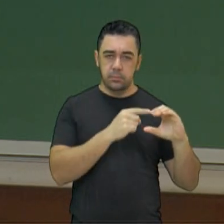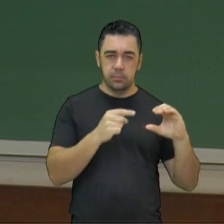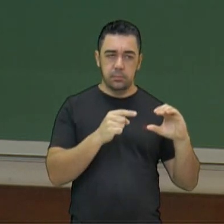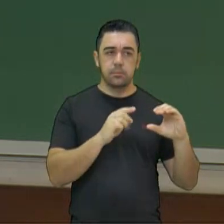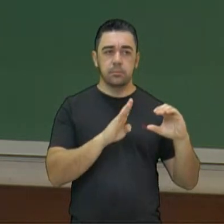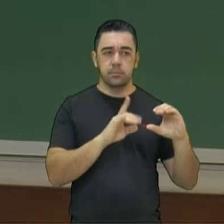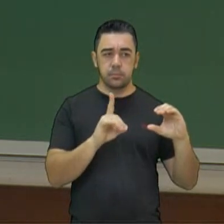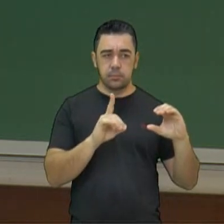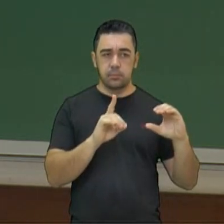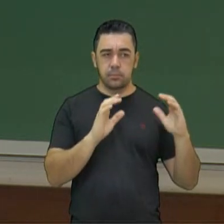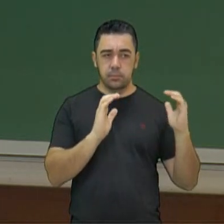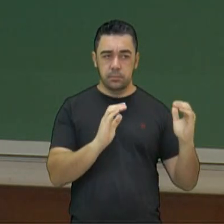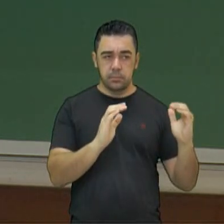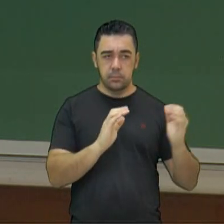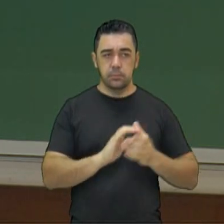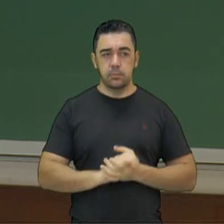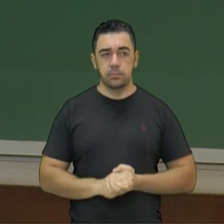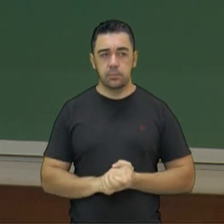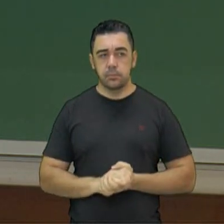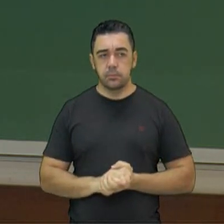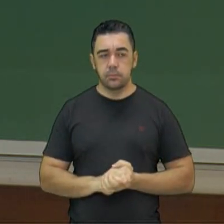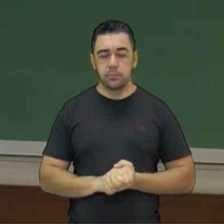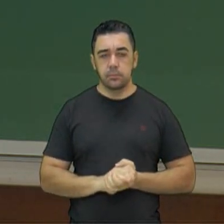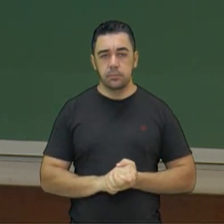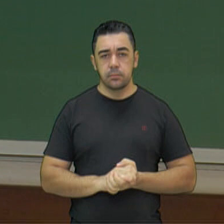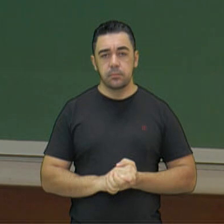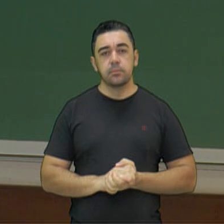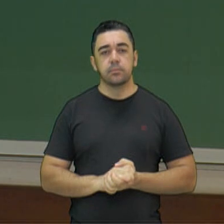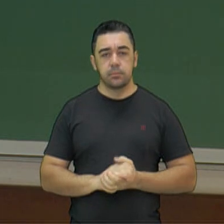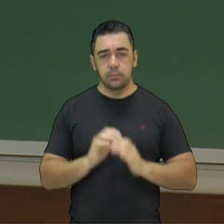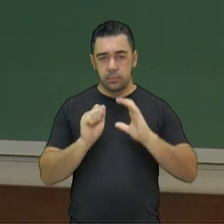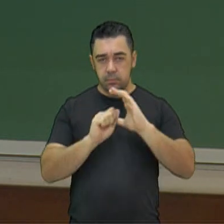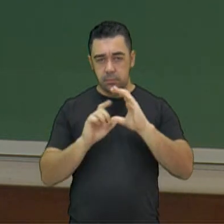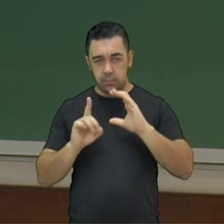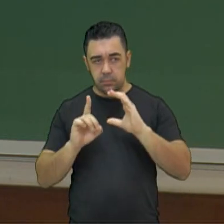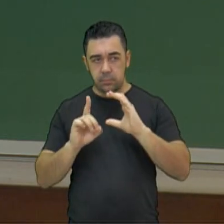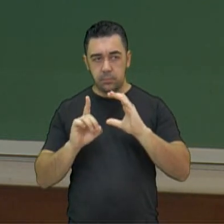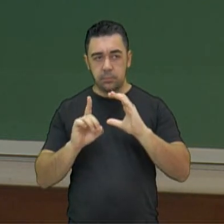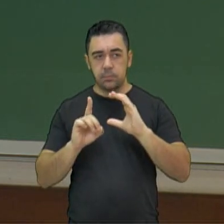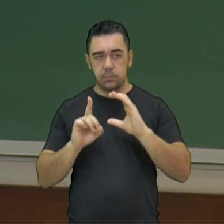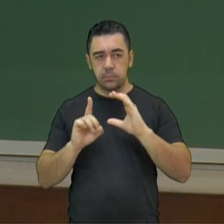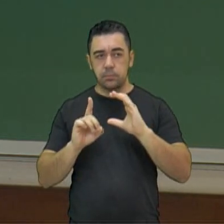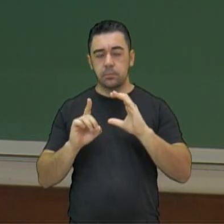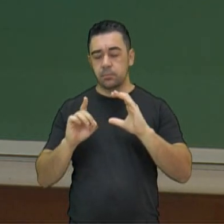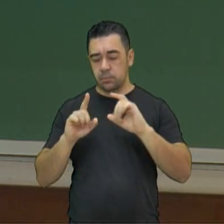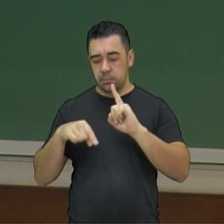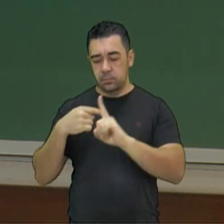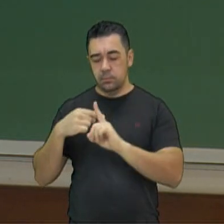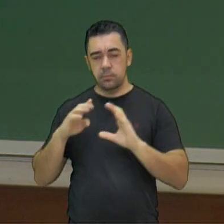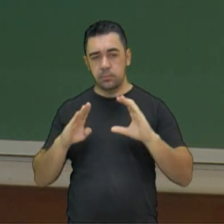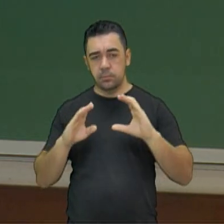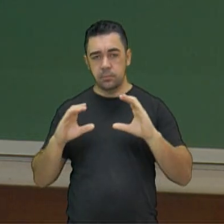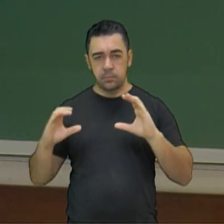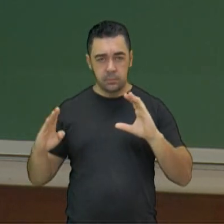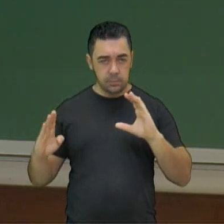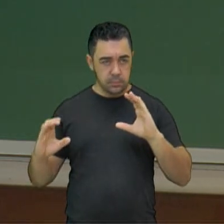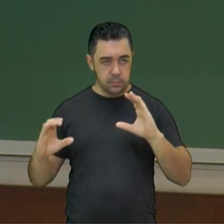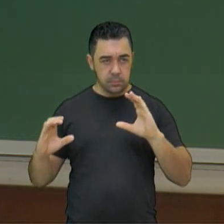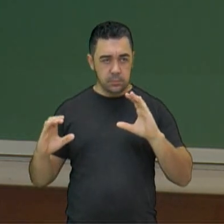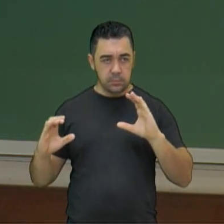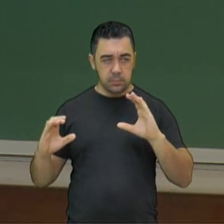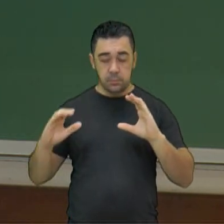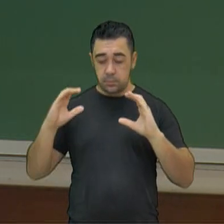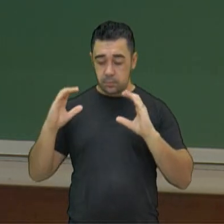toda a parte real. E a parte imaginária? Eu tenho AD e BC. Então, AD mais